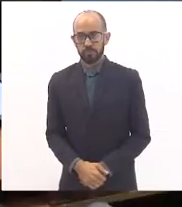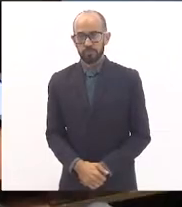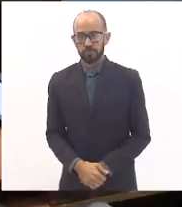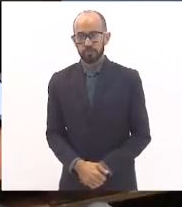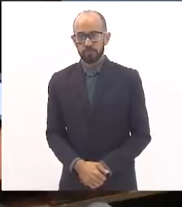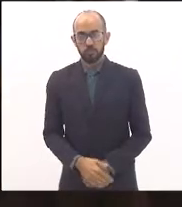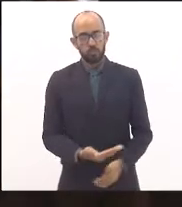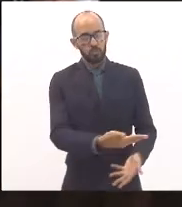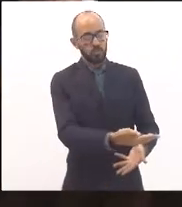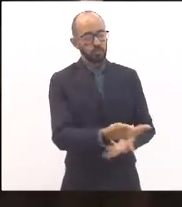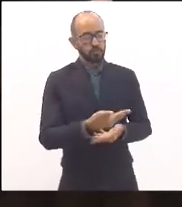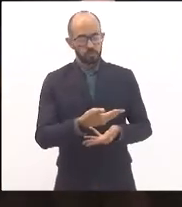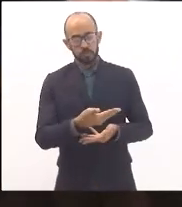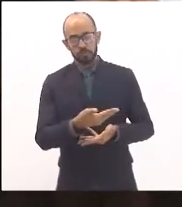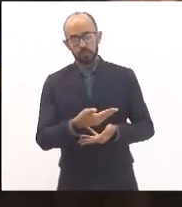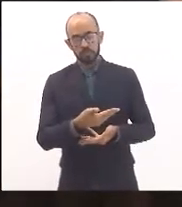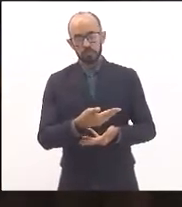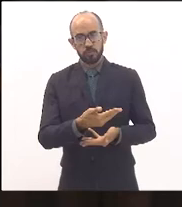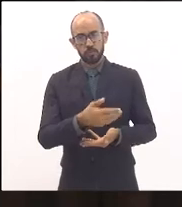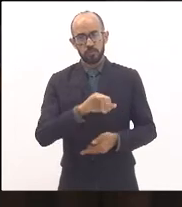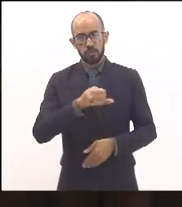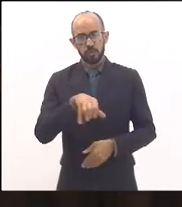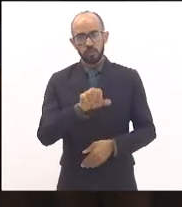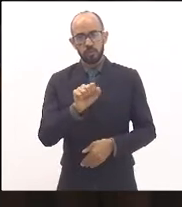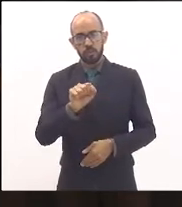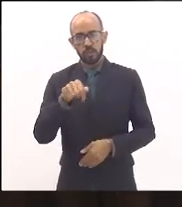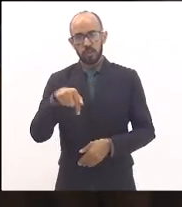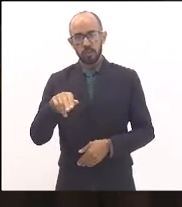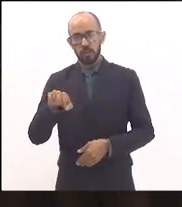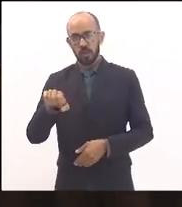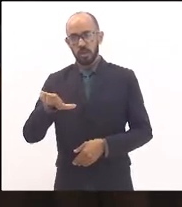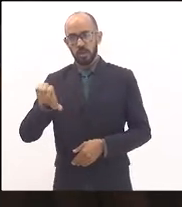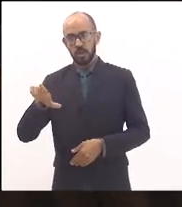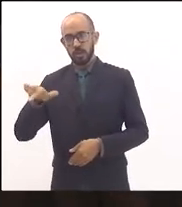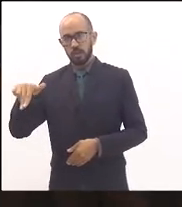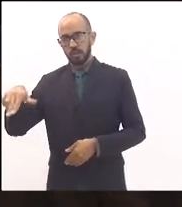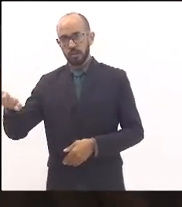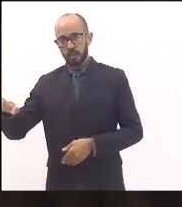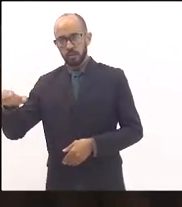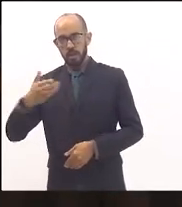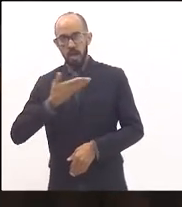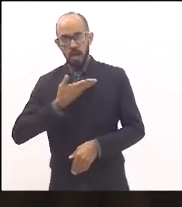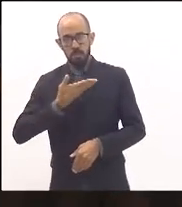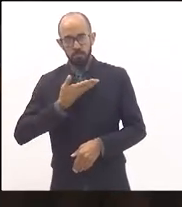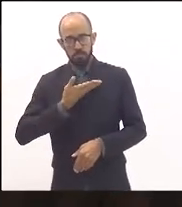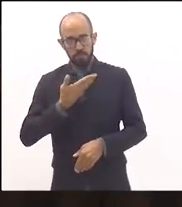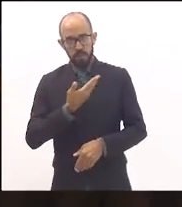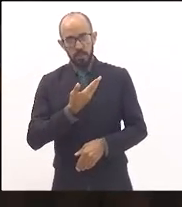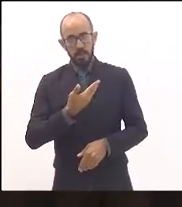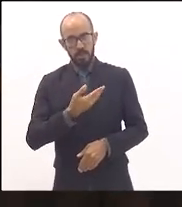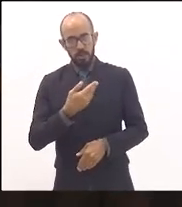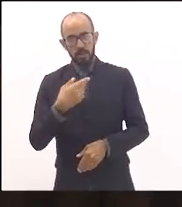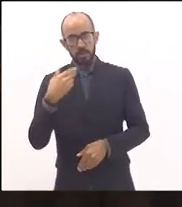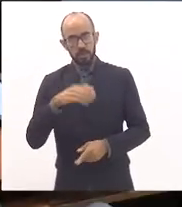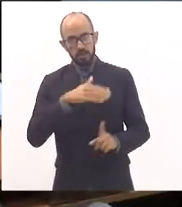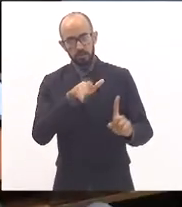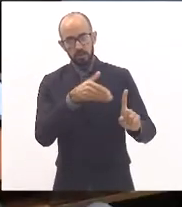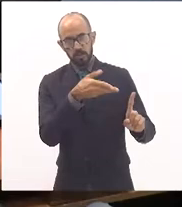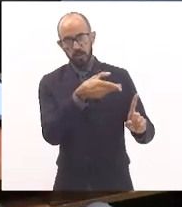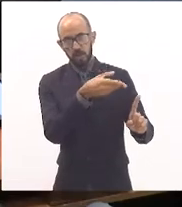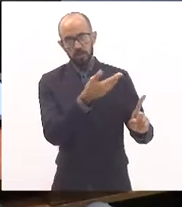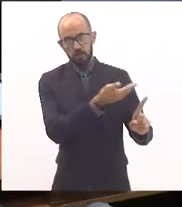e convidamos a Jaqueline Marins amiga da homenageada para fazer parte dessa mesa de honra